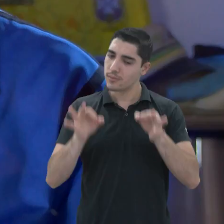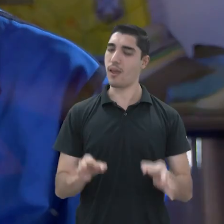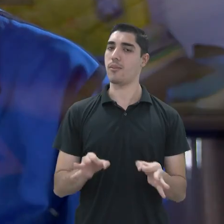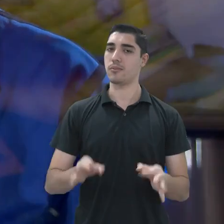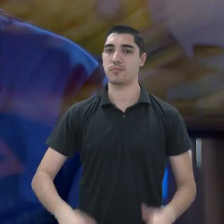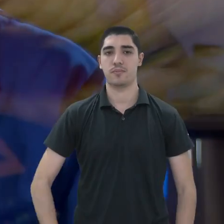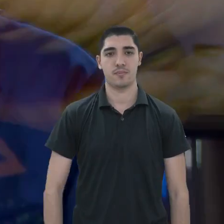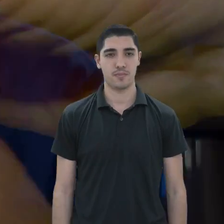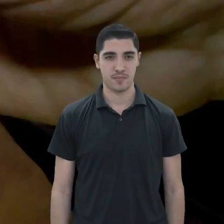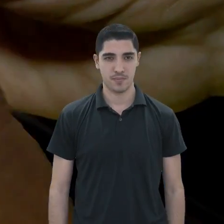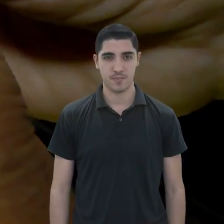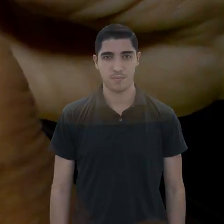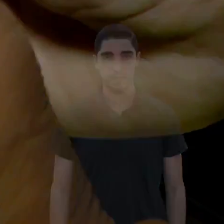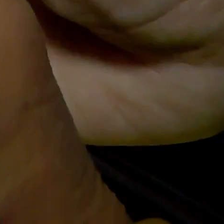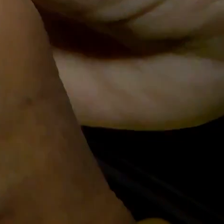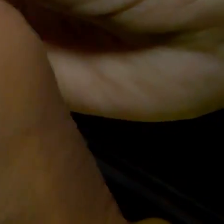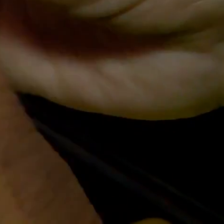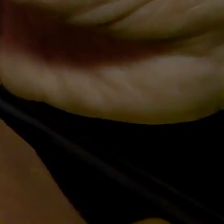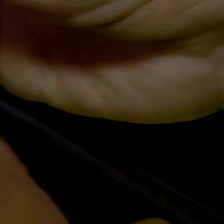tomadas.